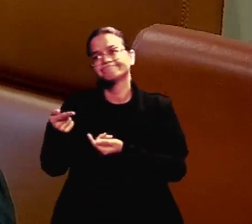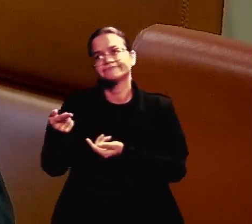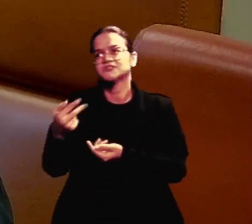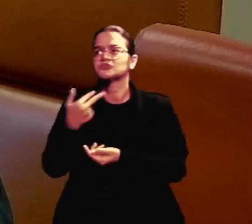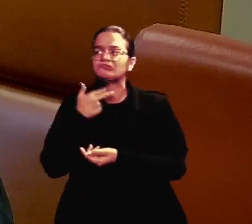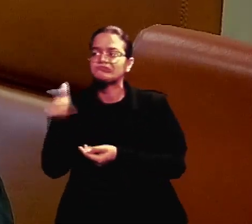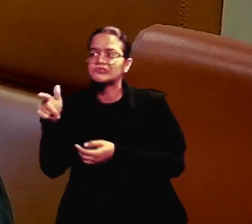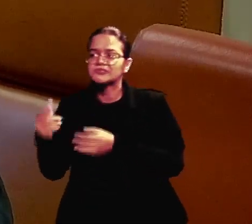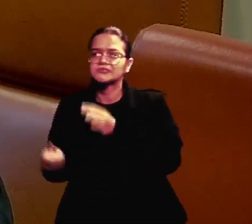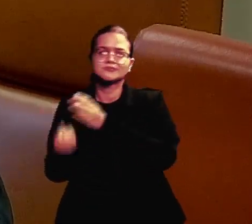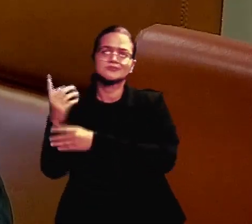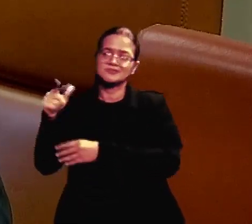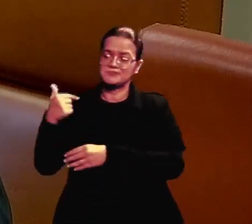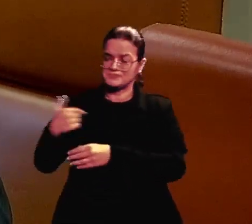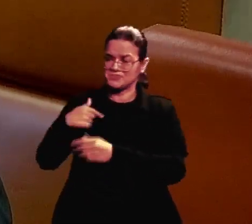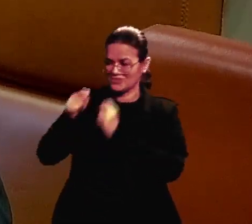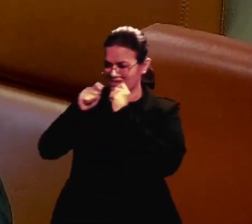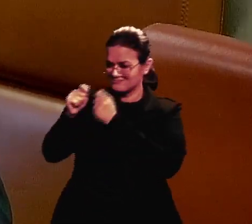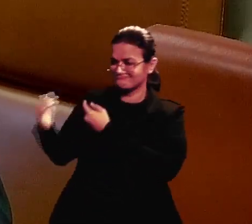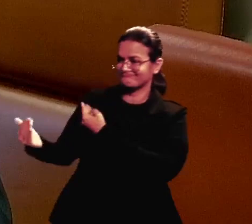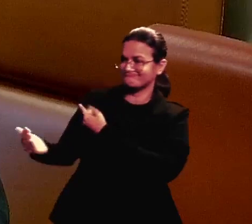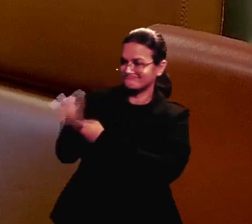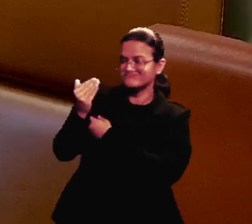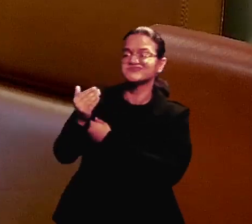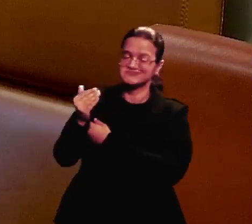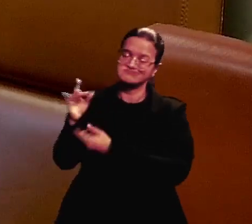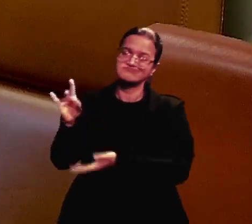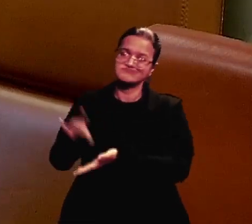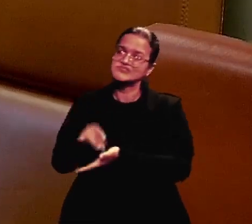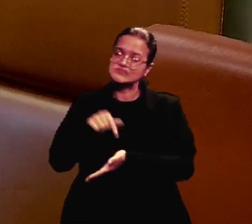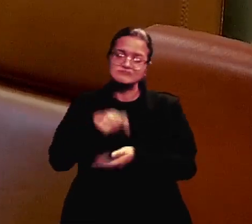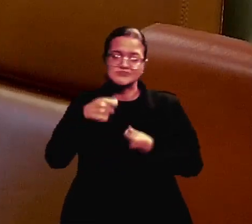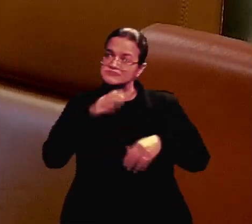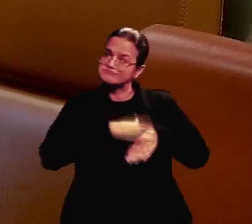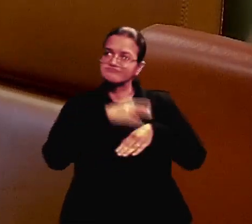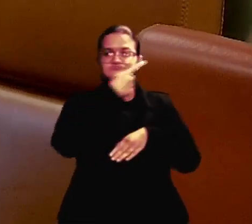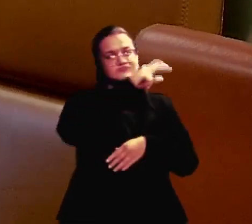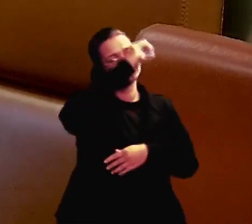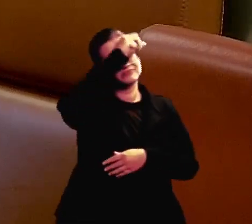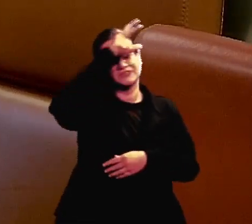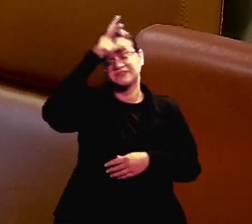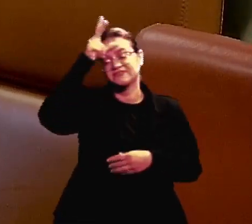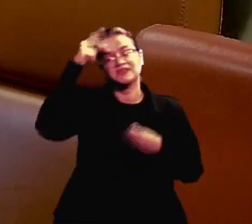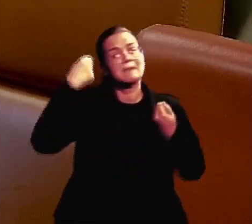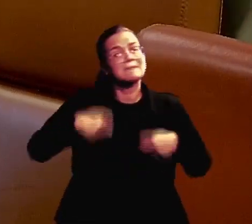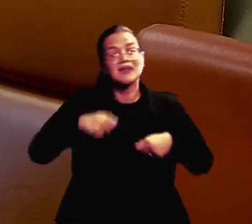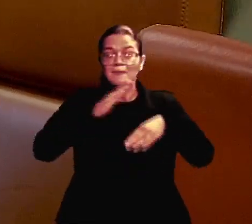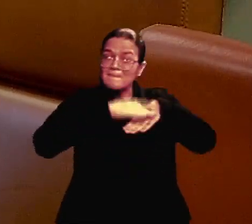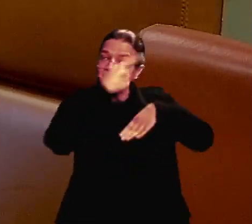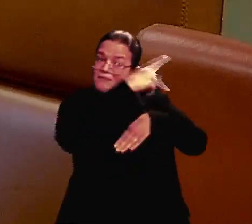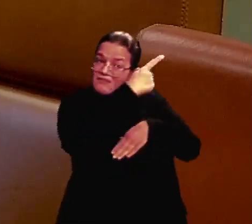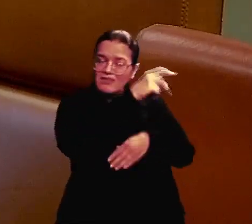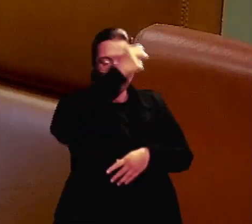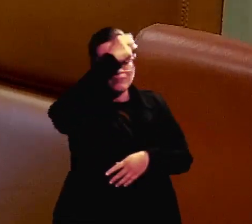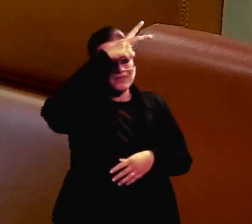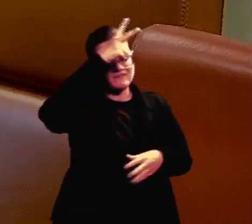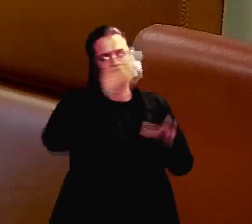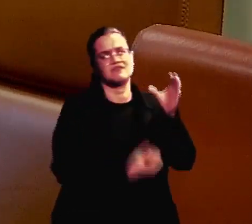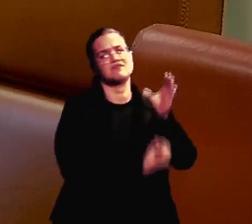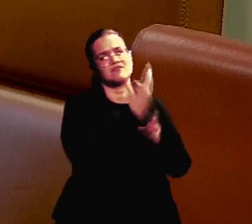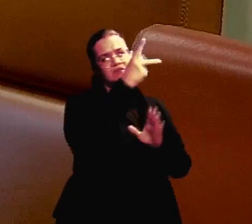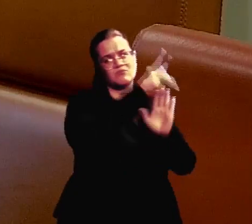competência, até a assessoria minha também me manifestou isso. Agora, vamos chamar a atenção do prefeito,